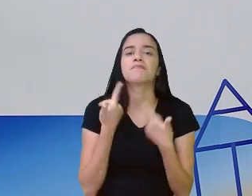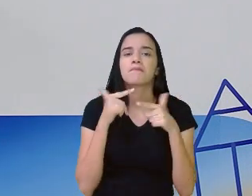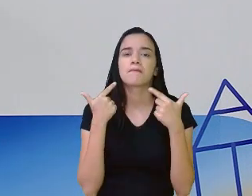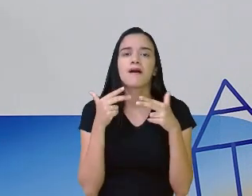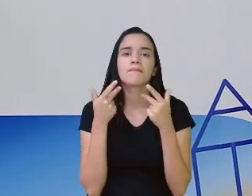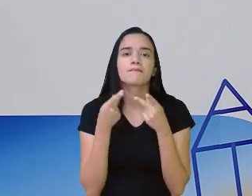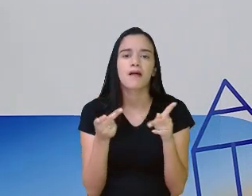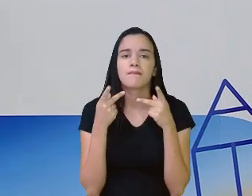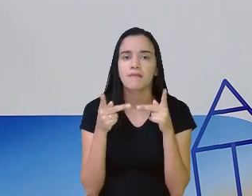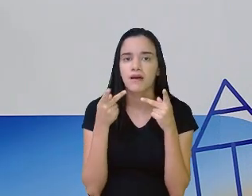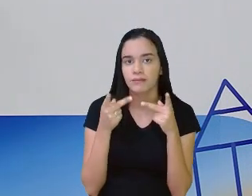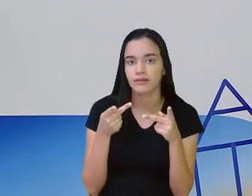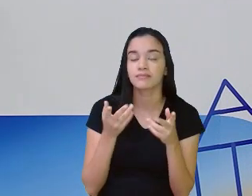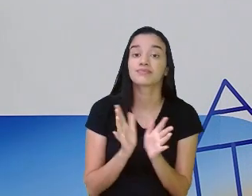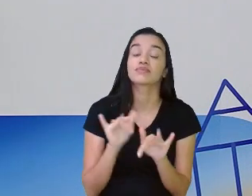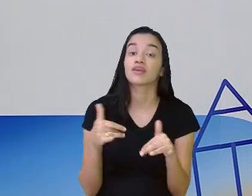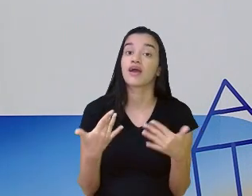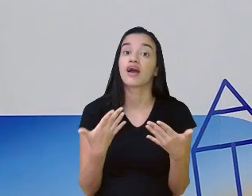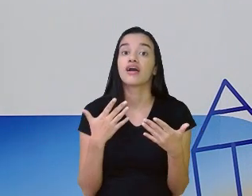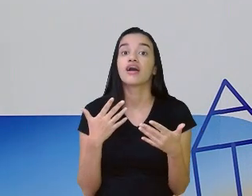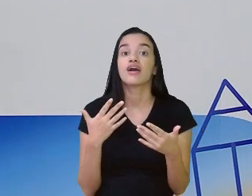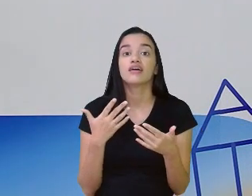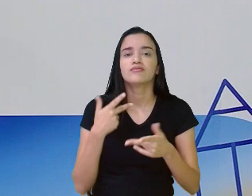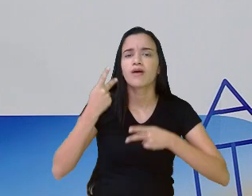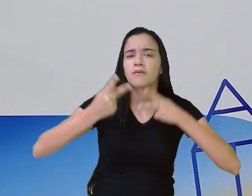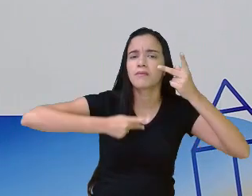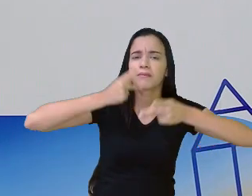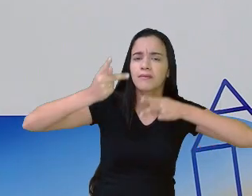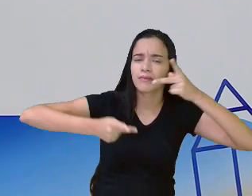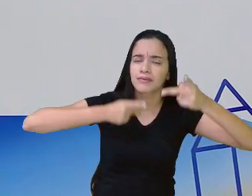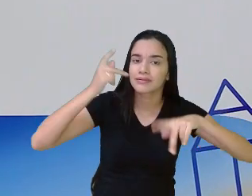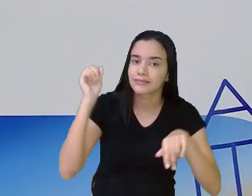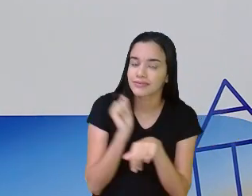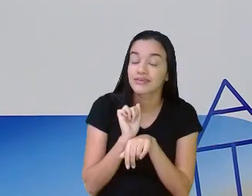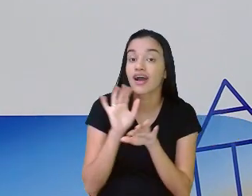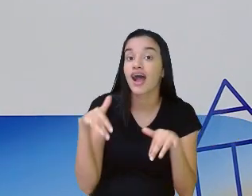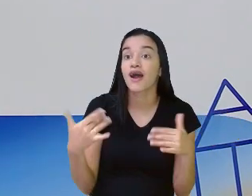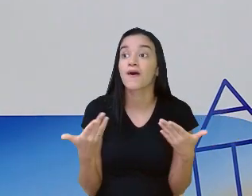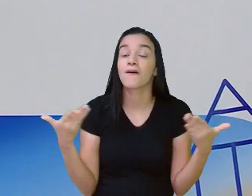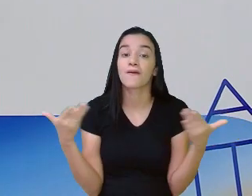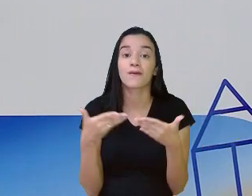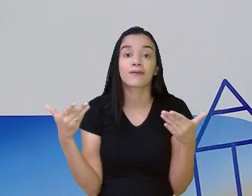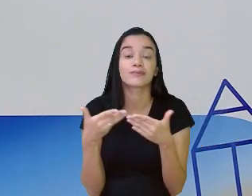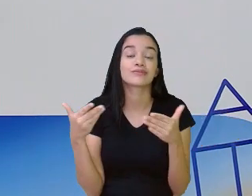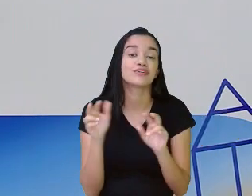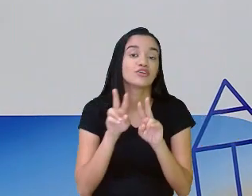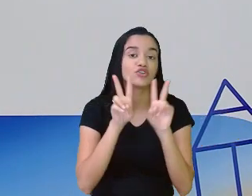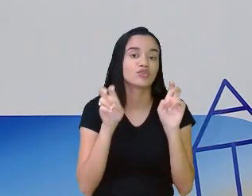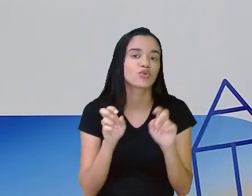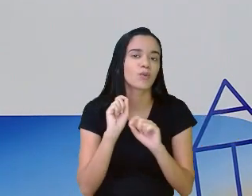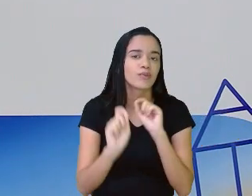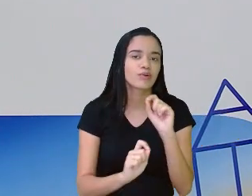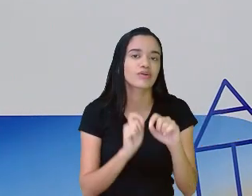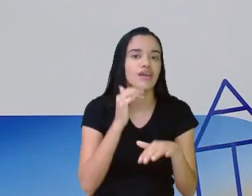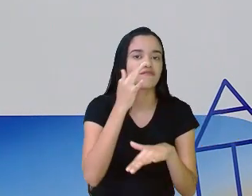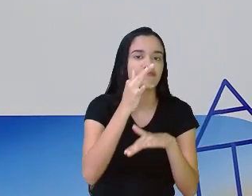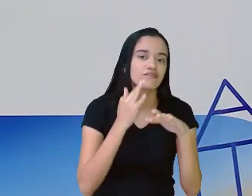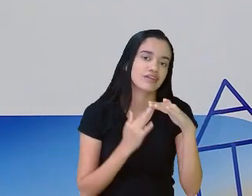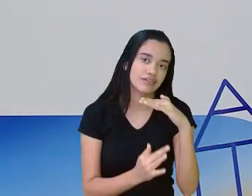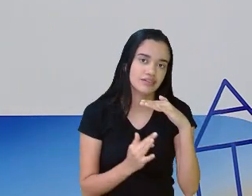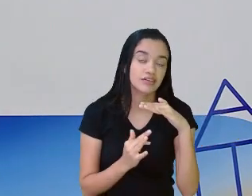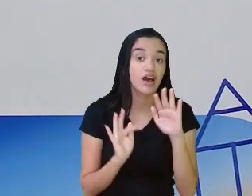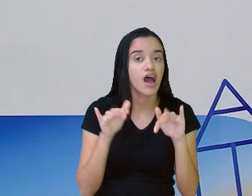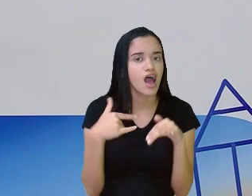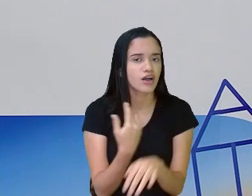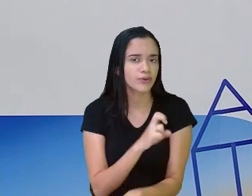para a nossa aula. A gente vai conversar hoje sobre fração. Já que o quinto ano